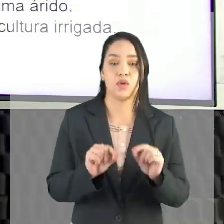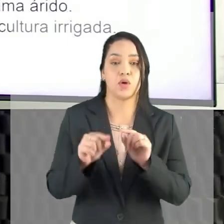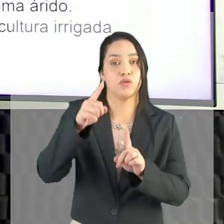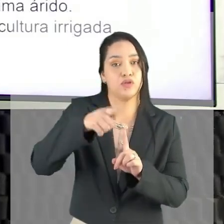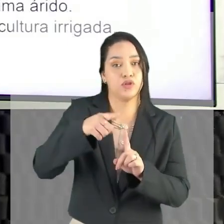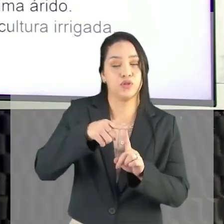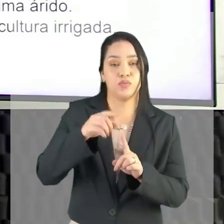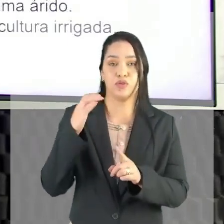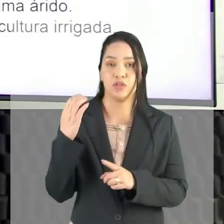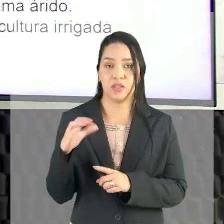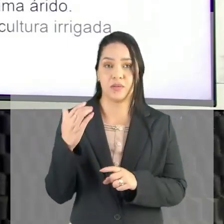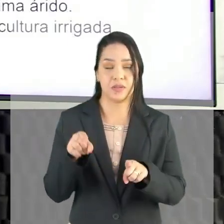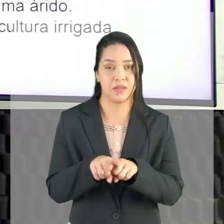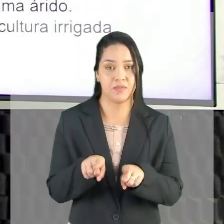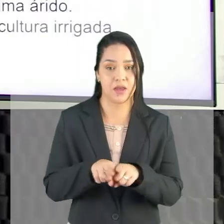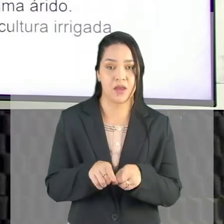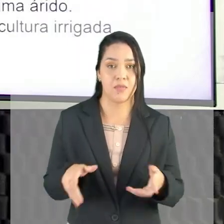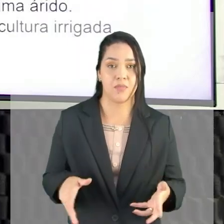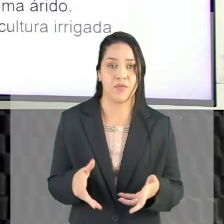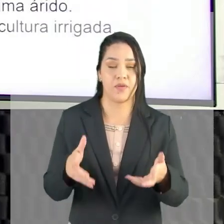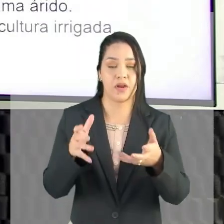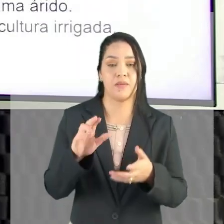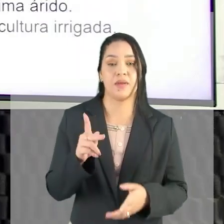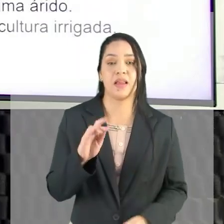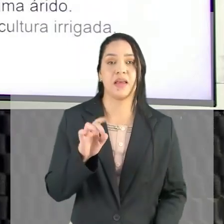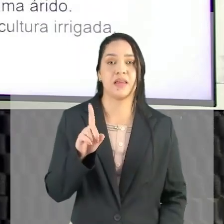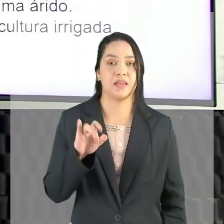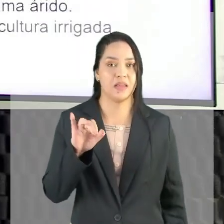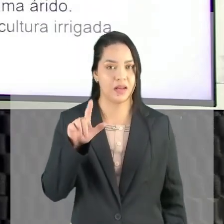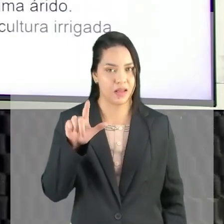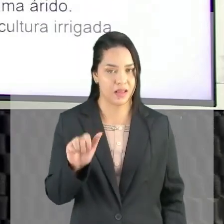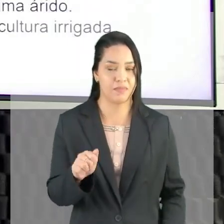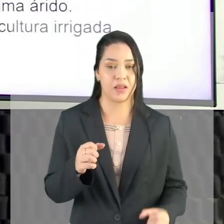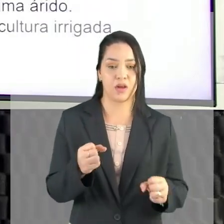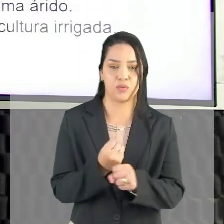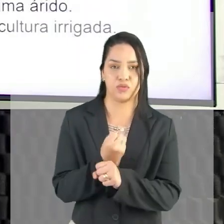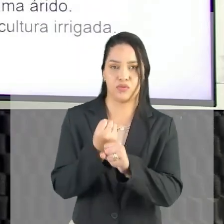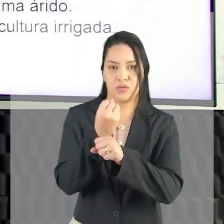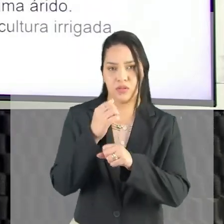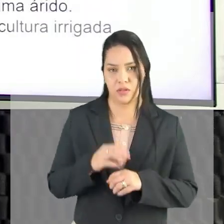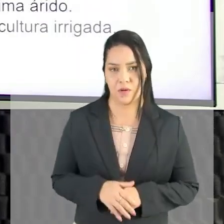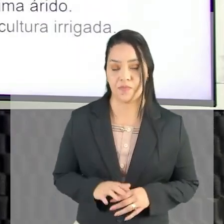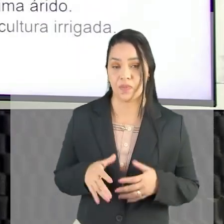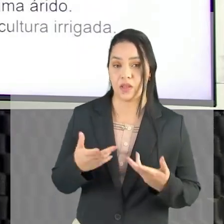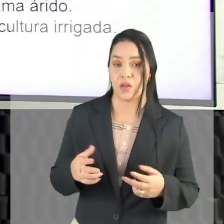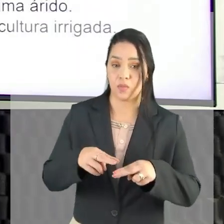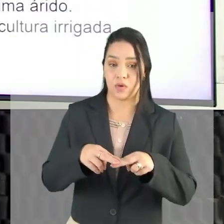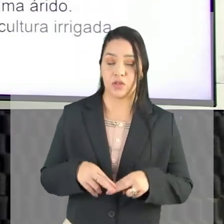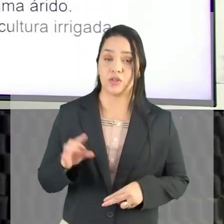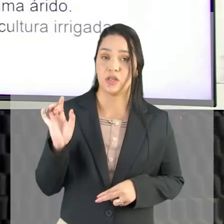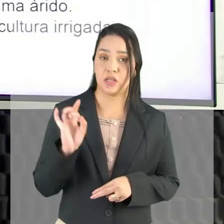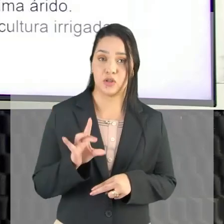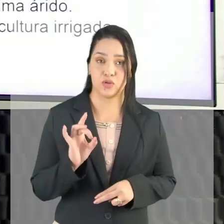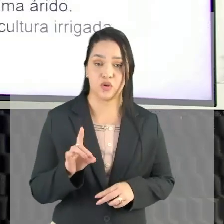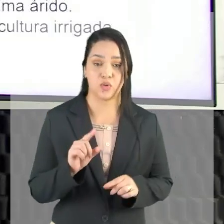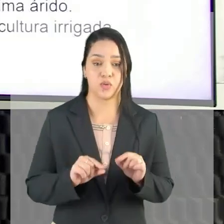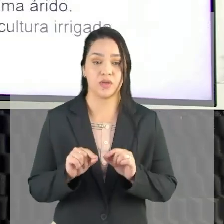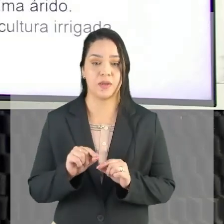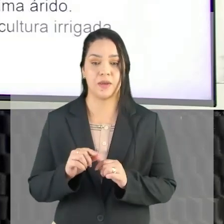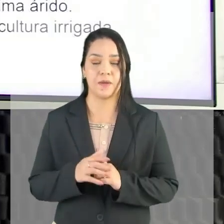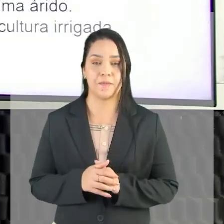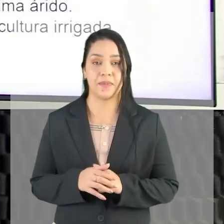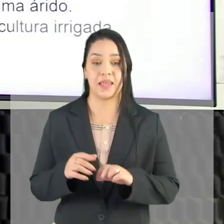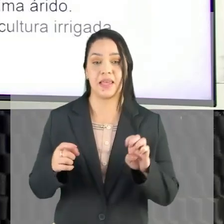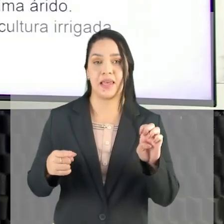de clima e o alagamento provocado pela hidrelétrica, tá? Pela construção de uma hidrelétrica. Então, nesse caso, isso aqui é só um distrator.